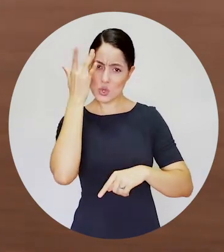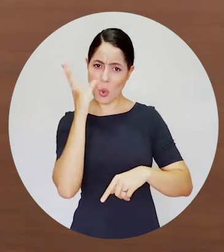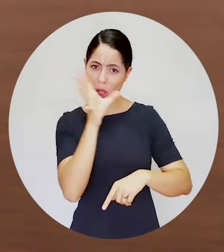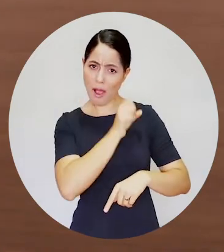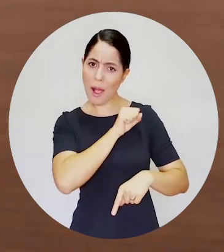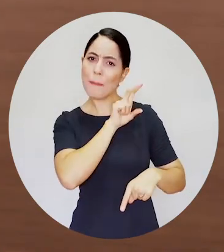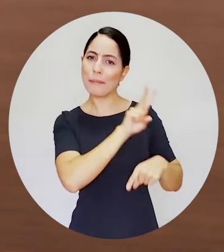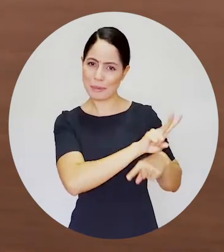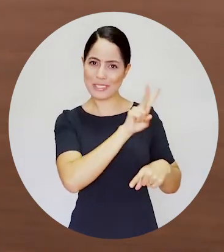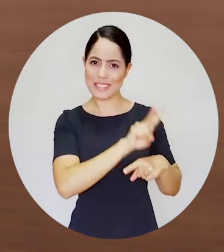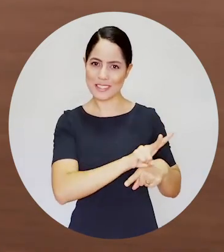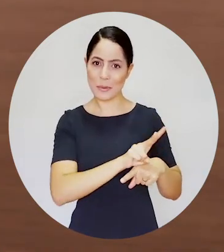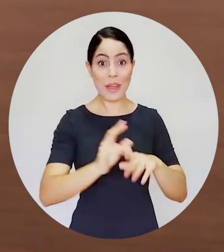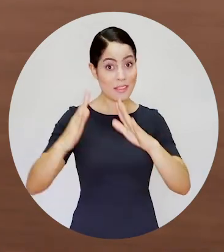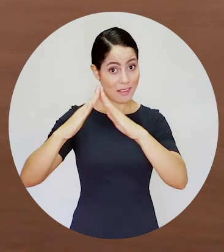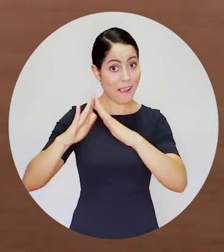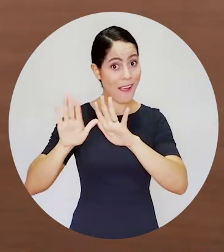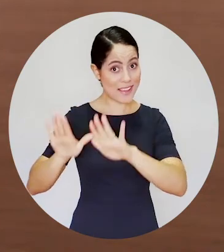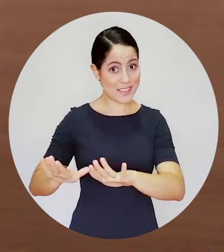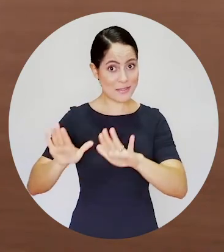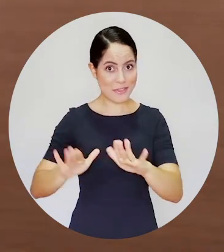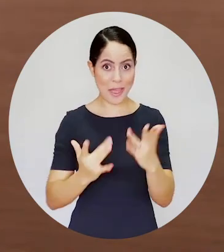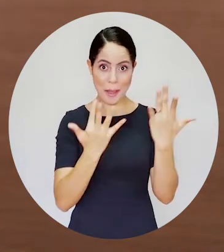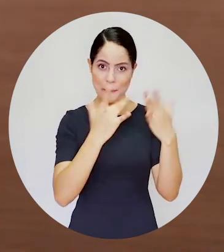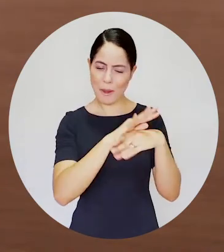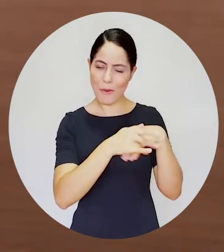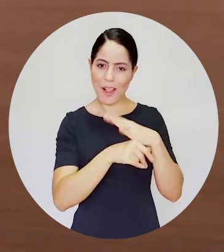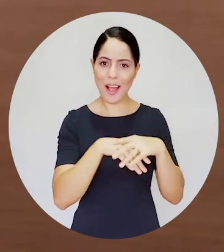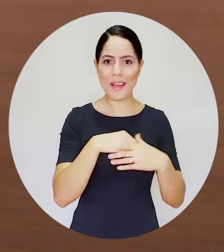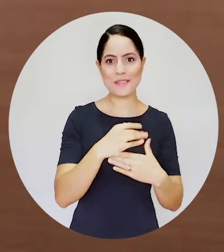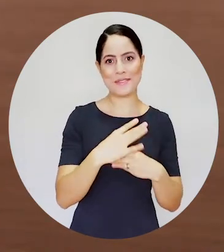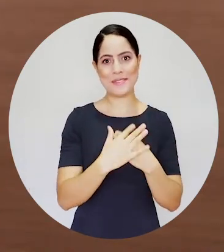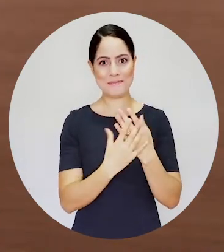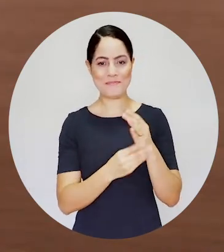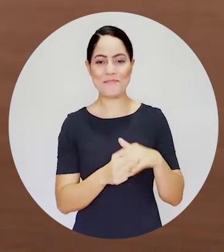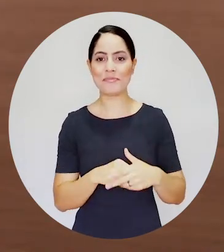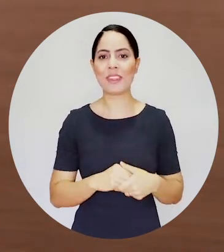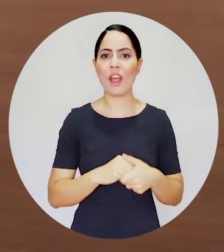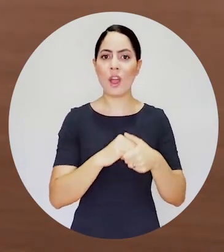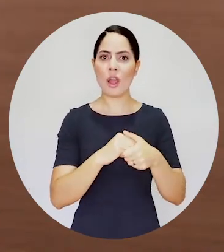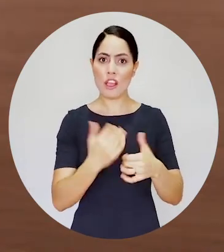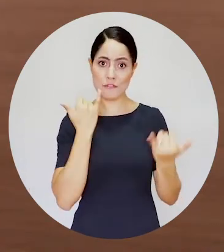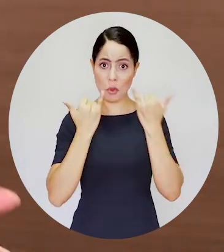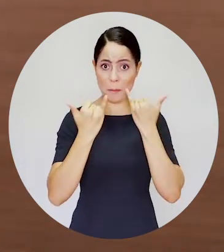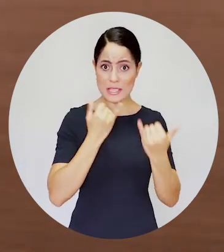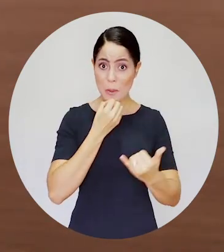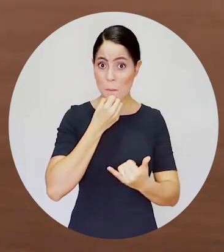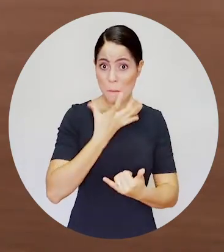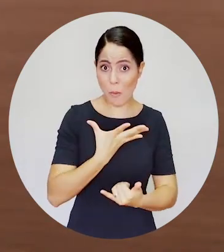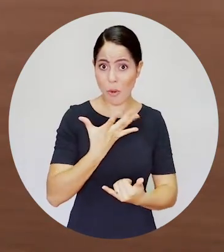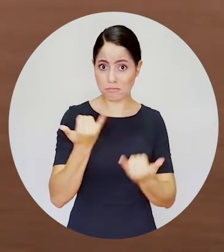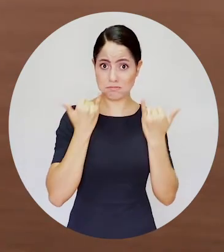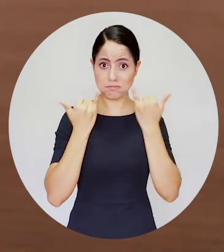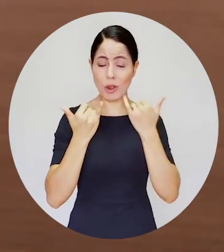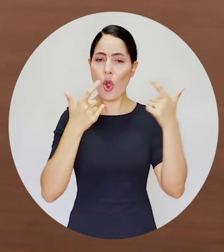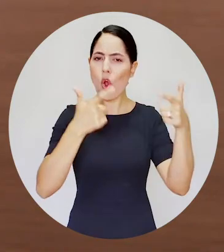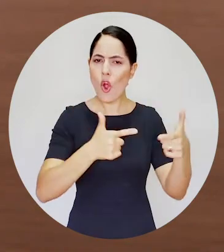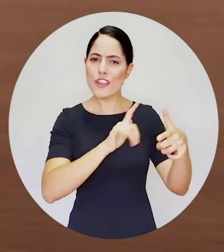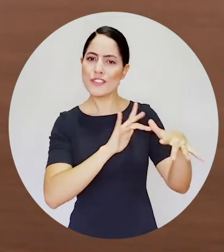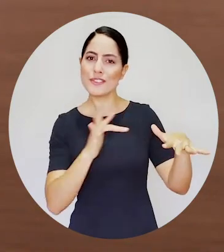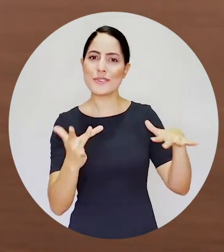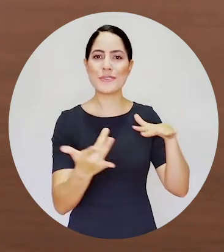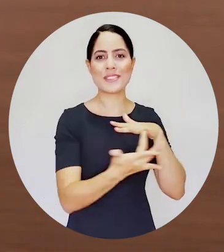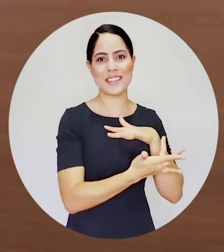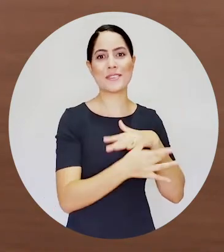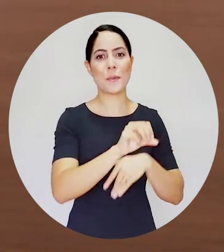daqueles que você ama. Então fique em casa e lave bem as mãos. E para se manter sempre bem informado, não deixe de